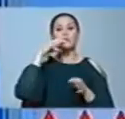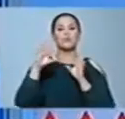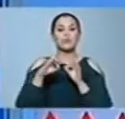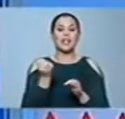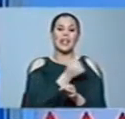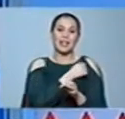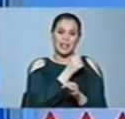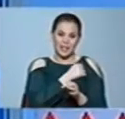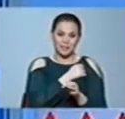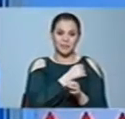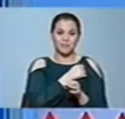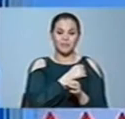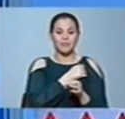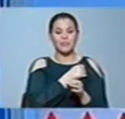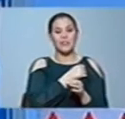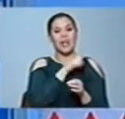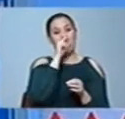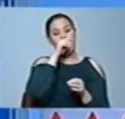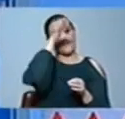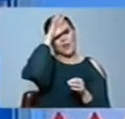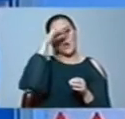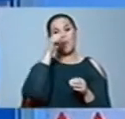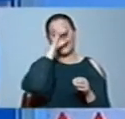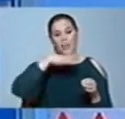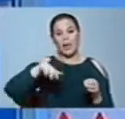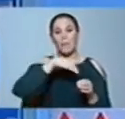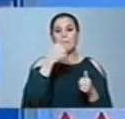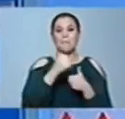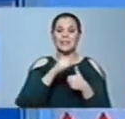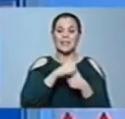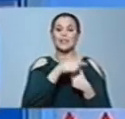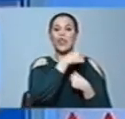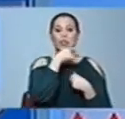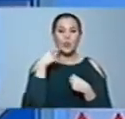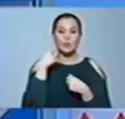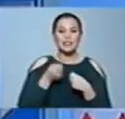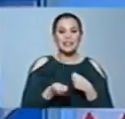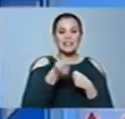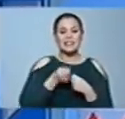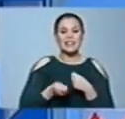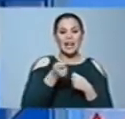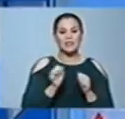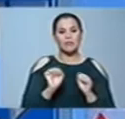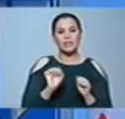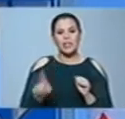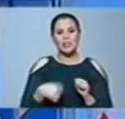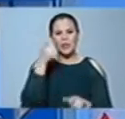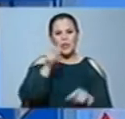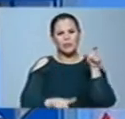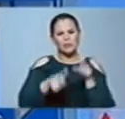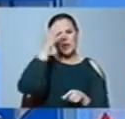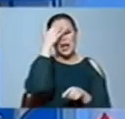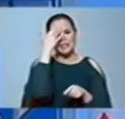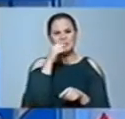com o flamengo do campo com batata doce tasso utilizado e coisas povo achou